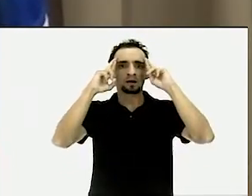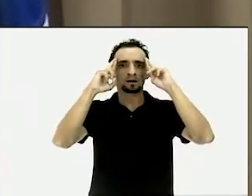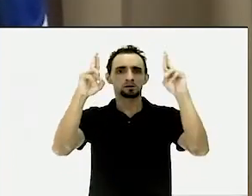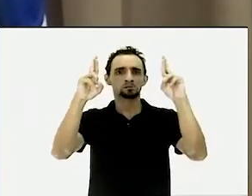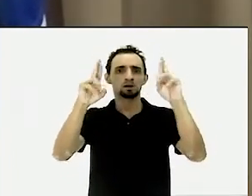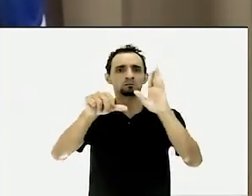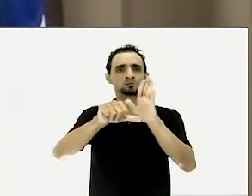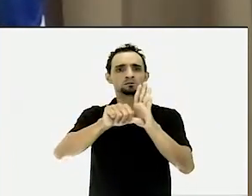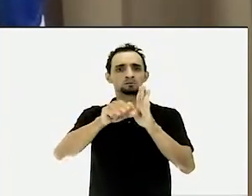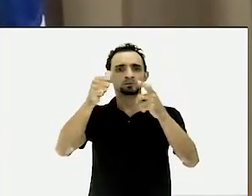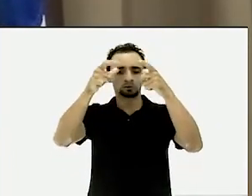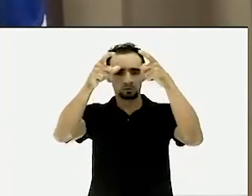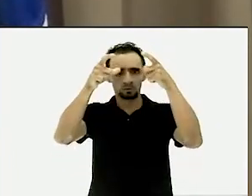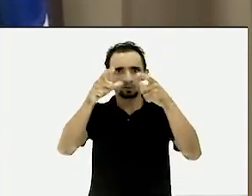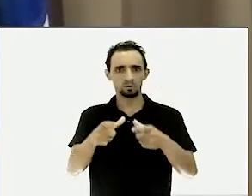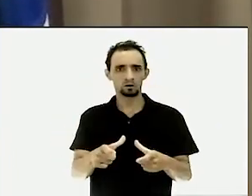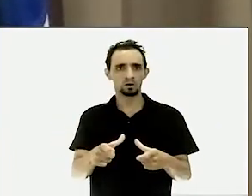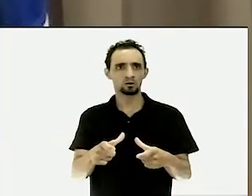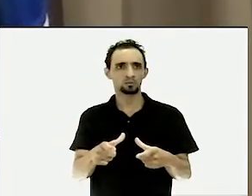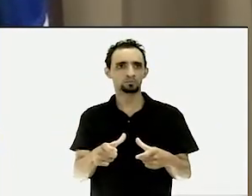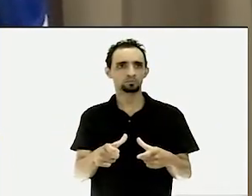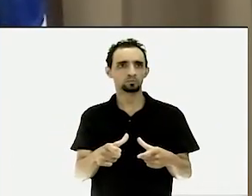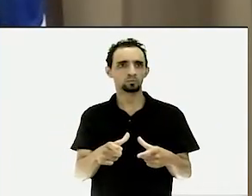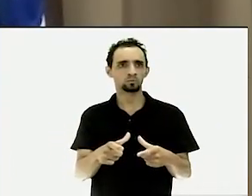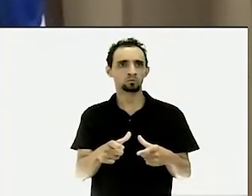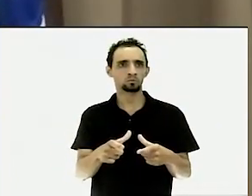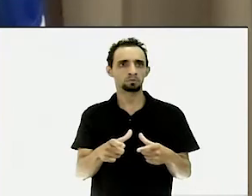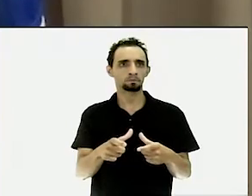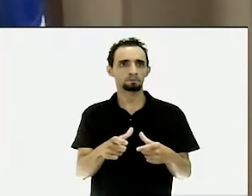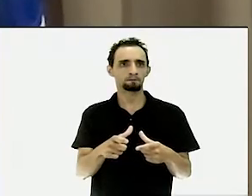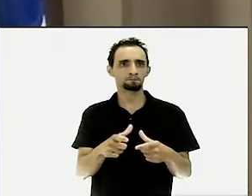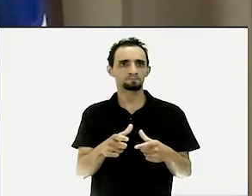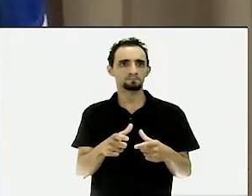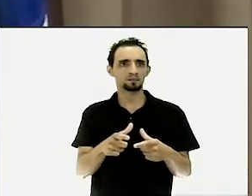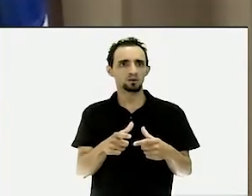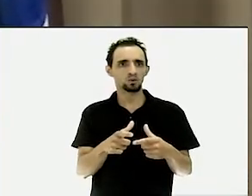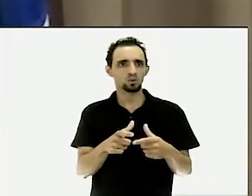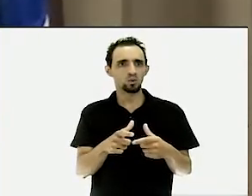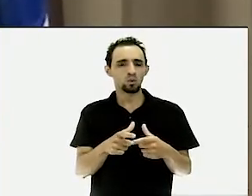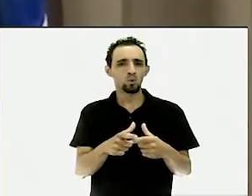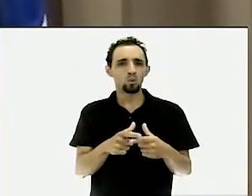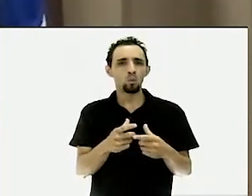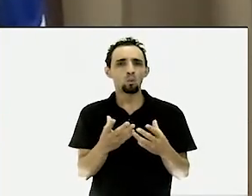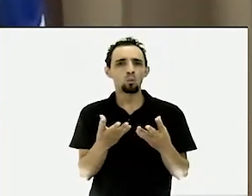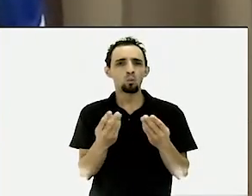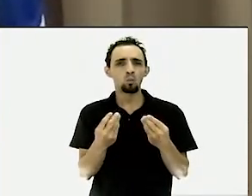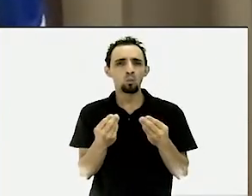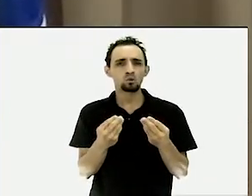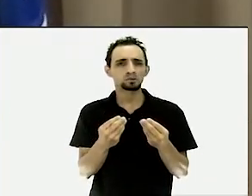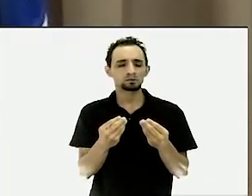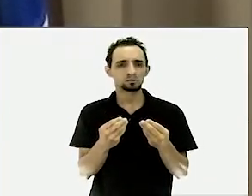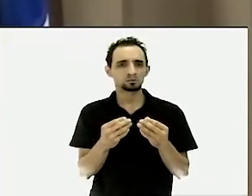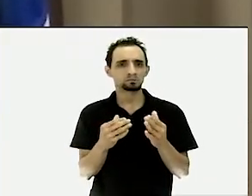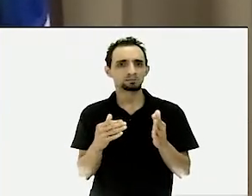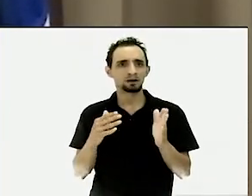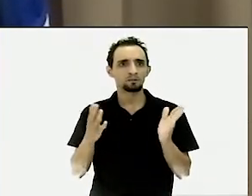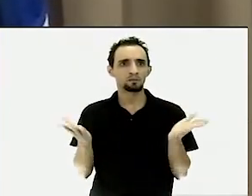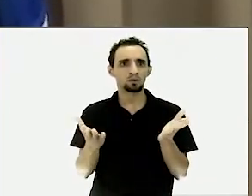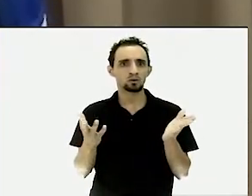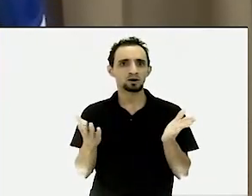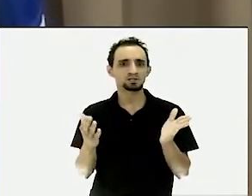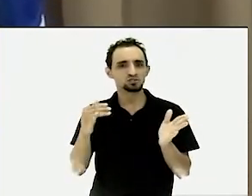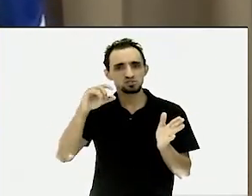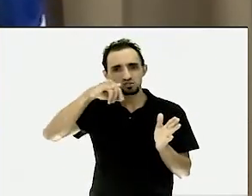separação houve nesse período, quanto assassinato, feminicídio, quantas mulheres